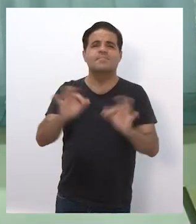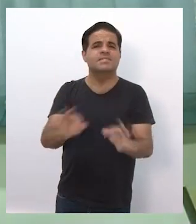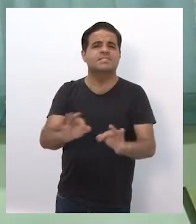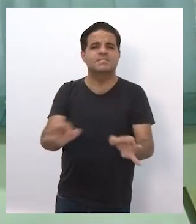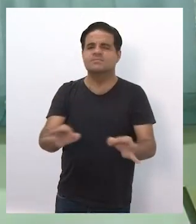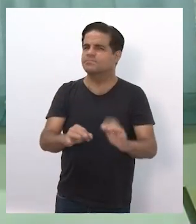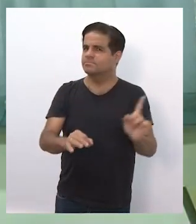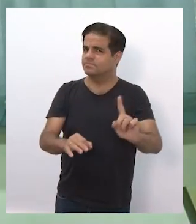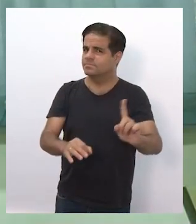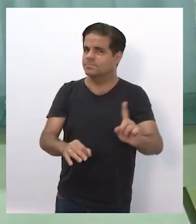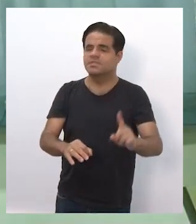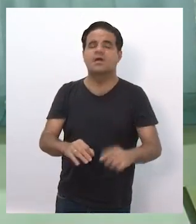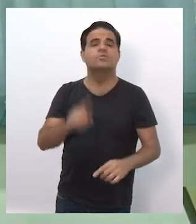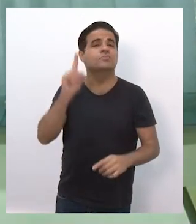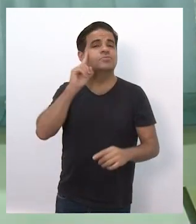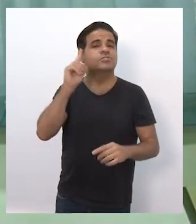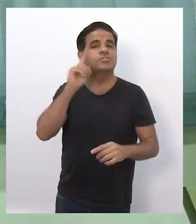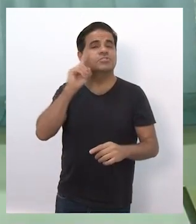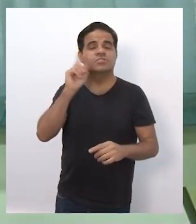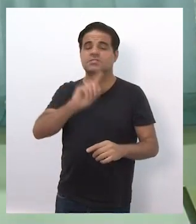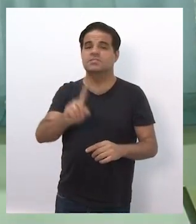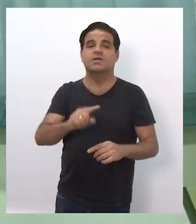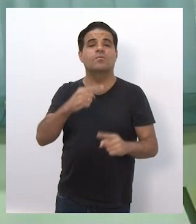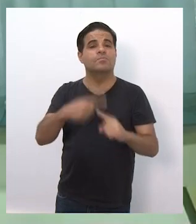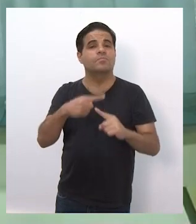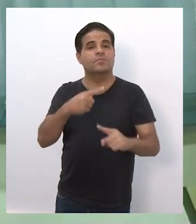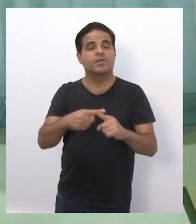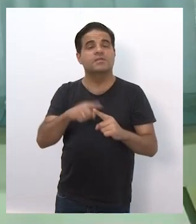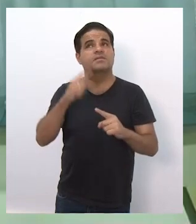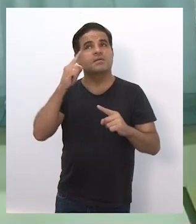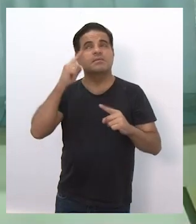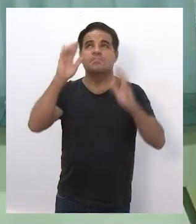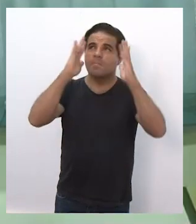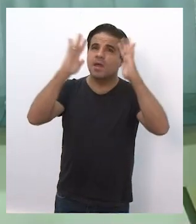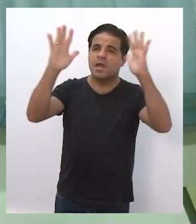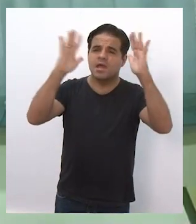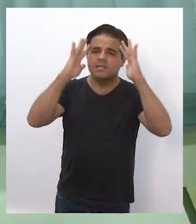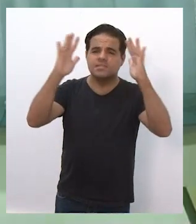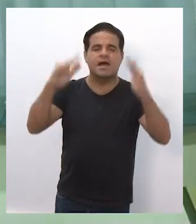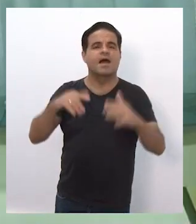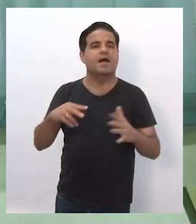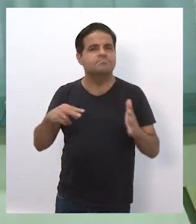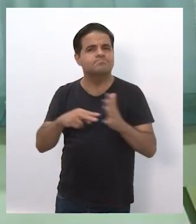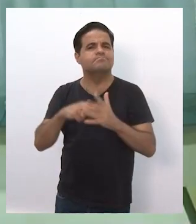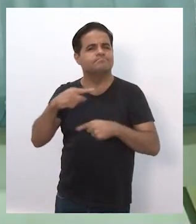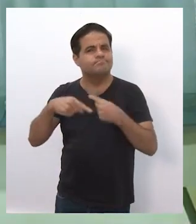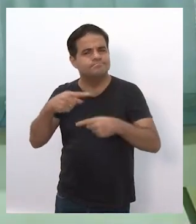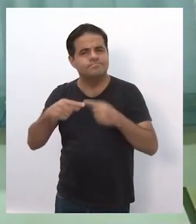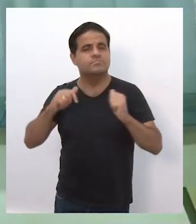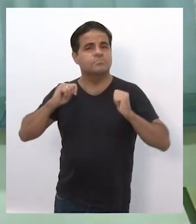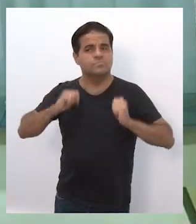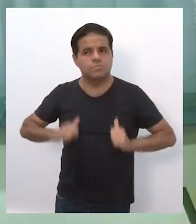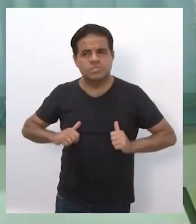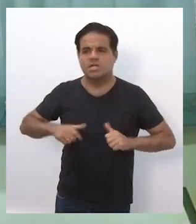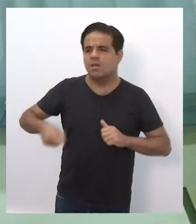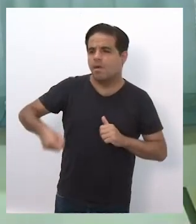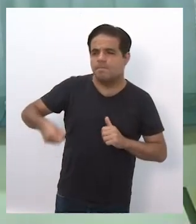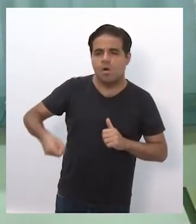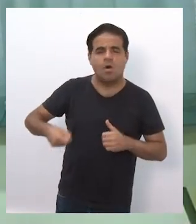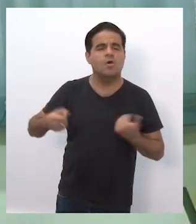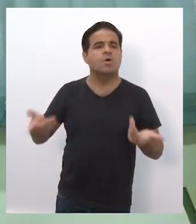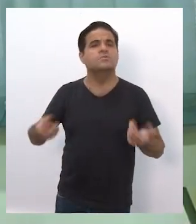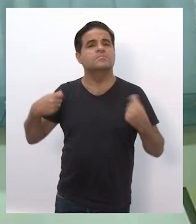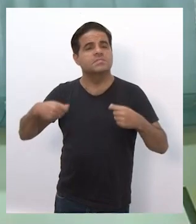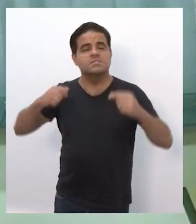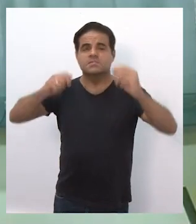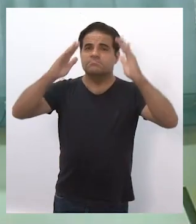Não é. No dia a dia não é, porque você tem que pensar em carregar ele, né? Ter uma mochila, uma bolsa. Você vai